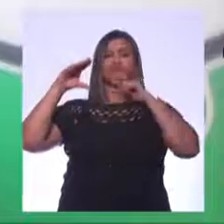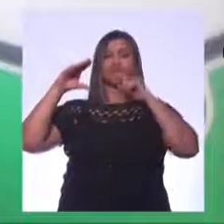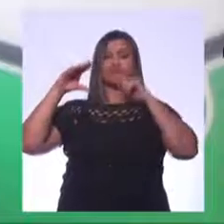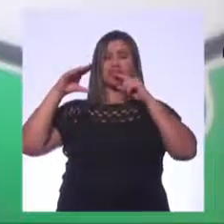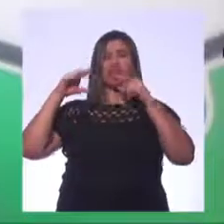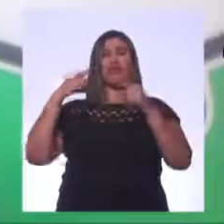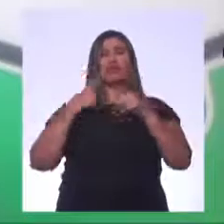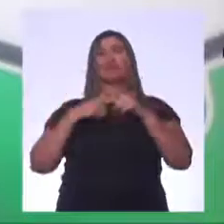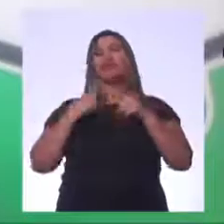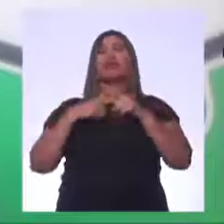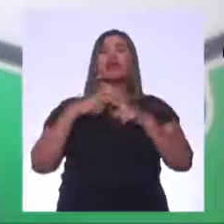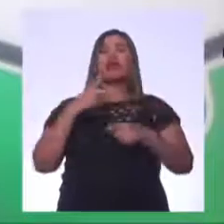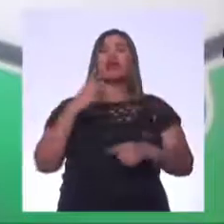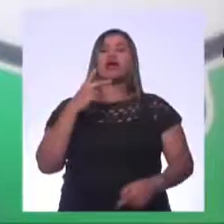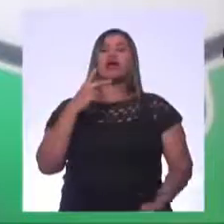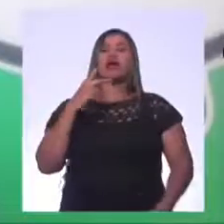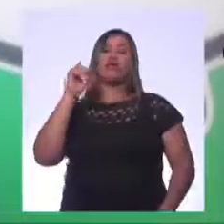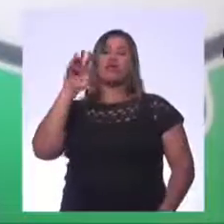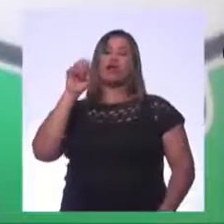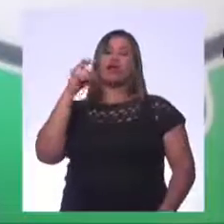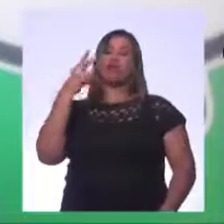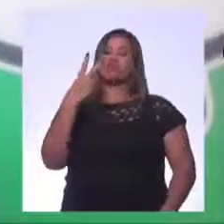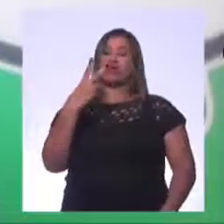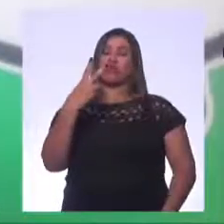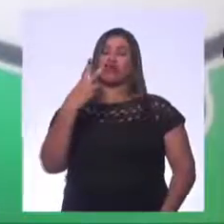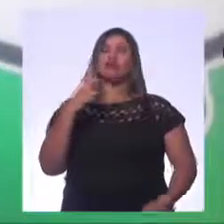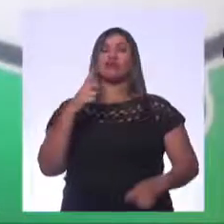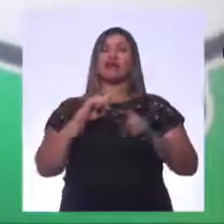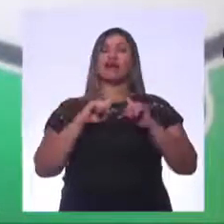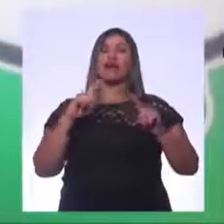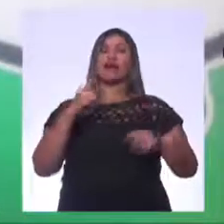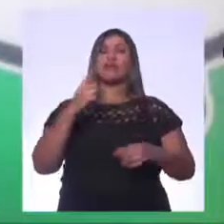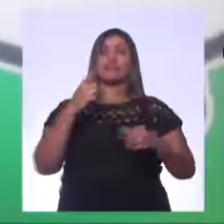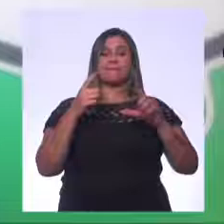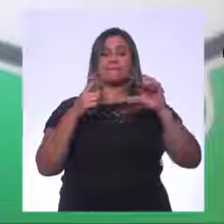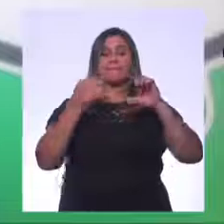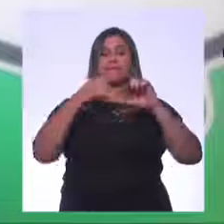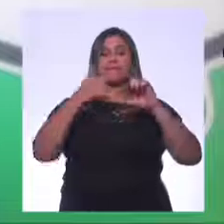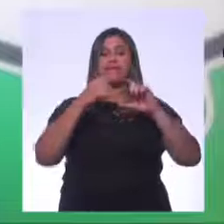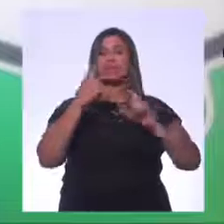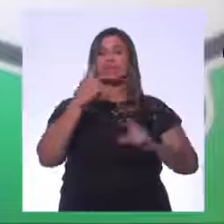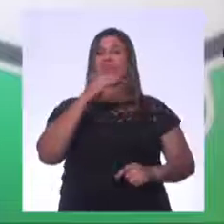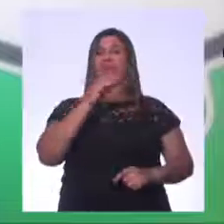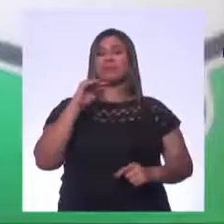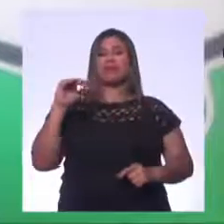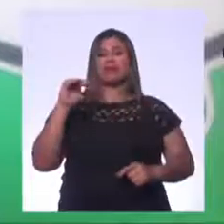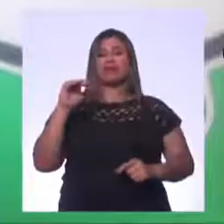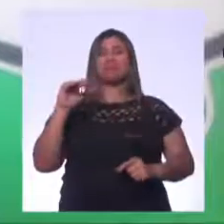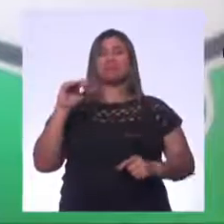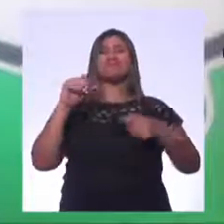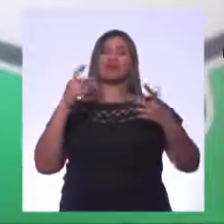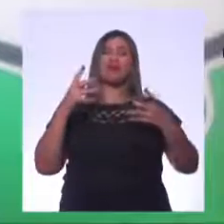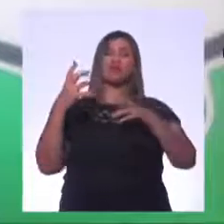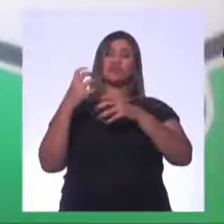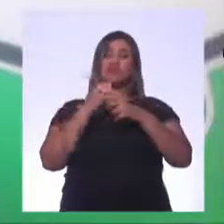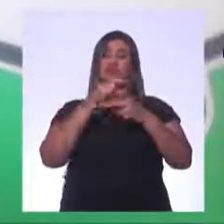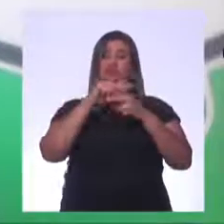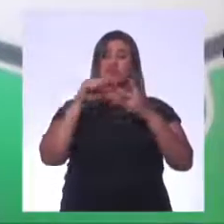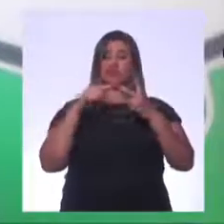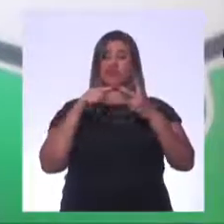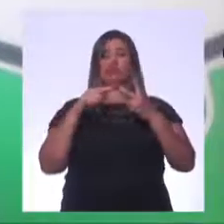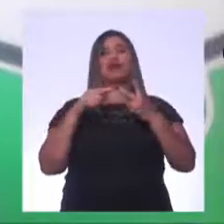é 1,5 cada uma, dando um total de 3 volts. É por isso, então, nesse caso, utilizamos o